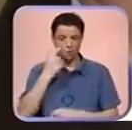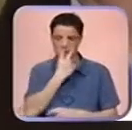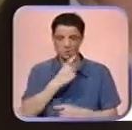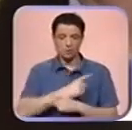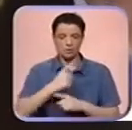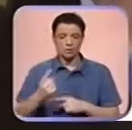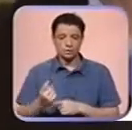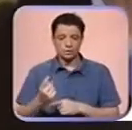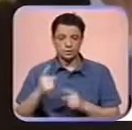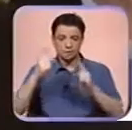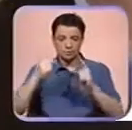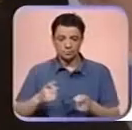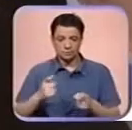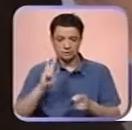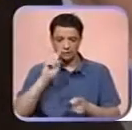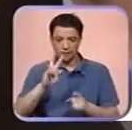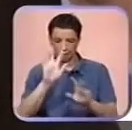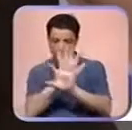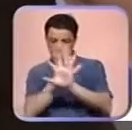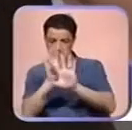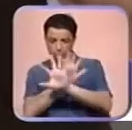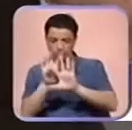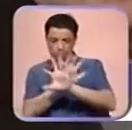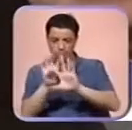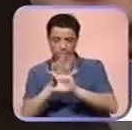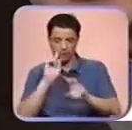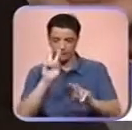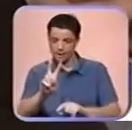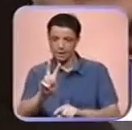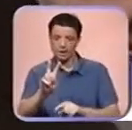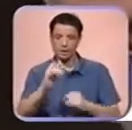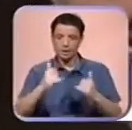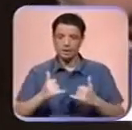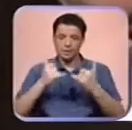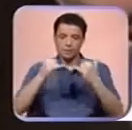Porque comecei a ver um bocadinho mal e depois